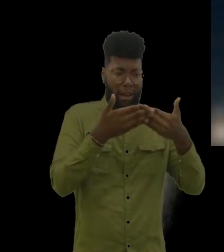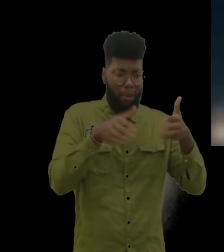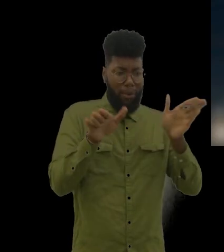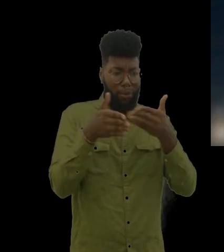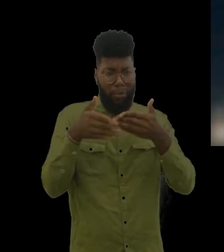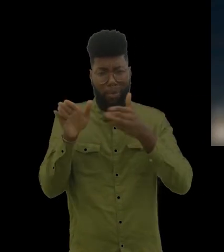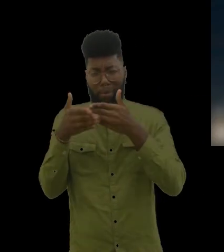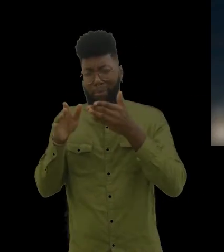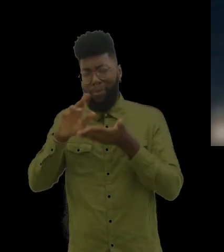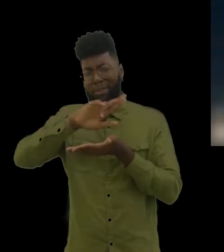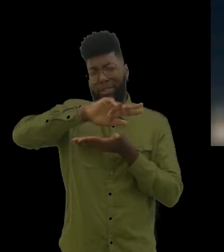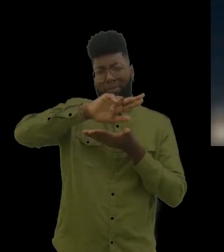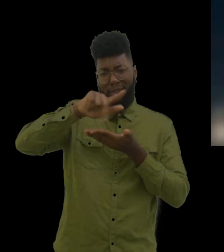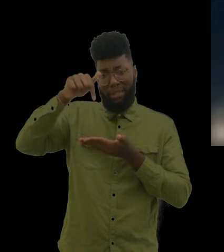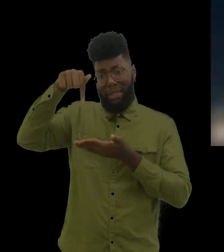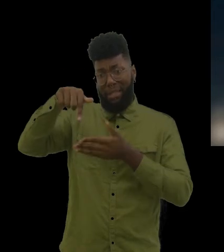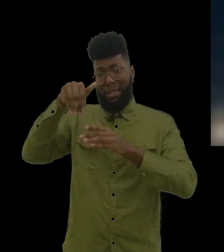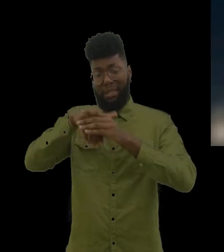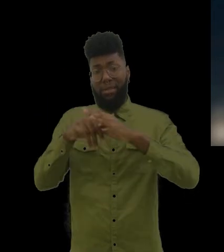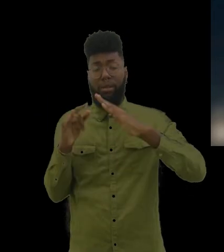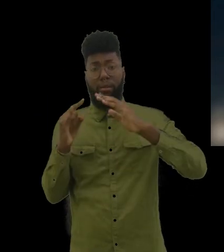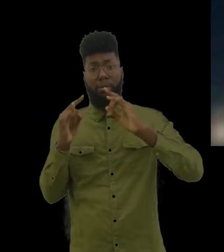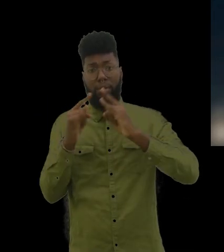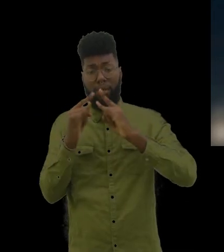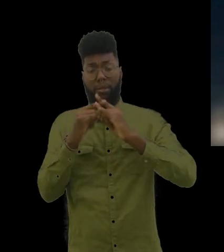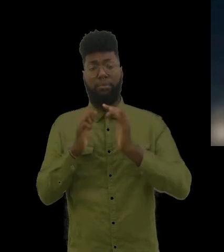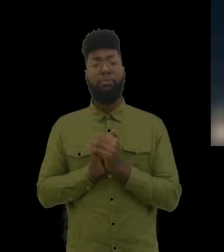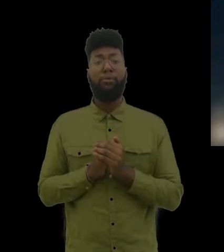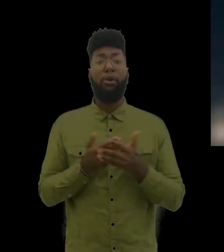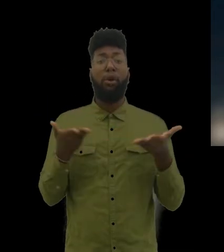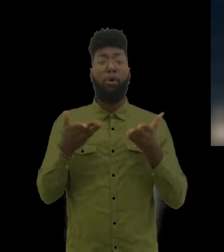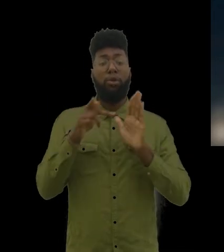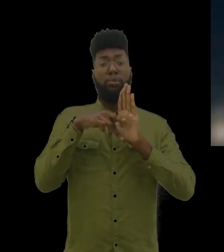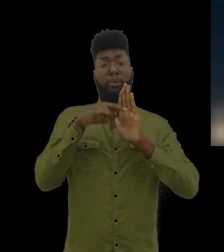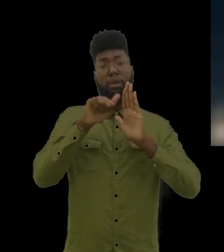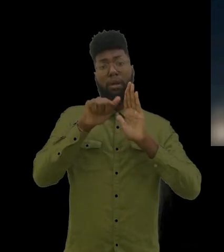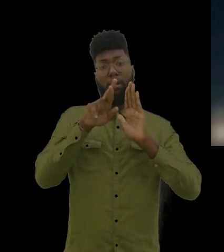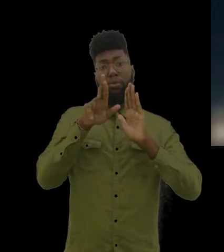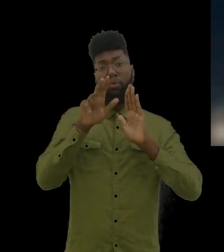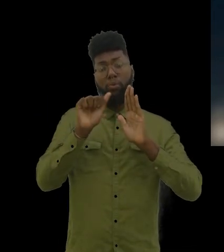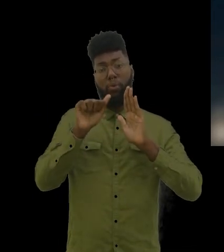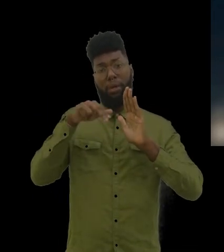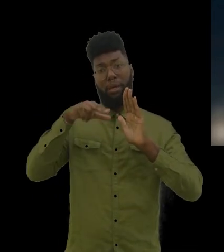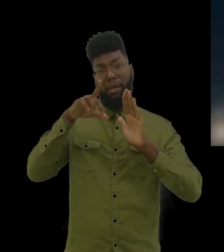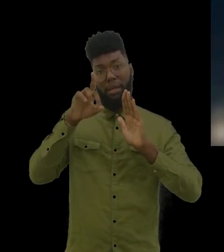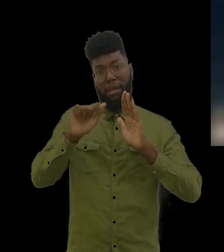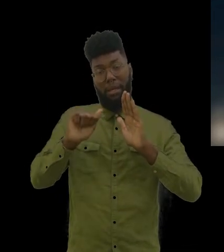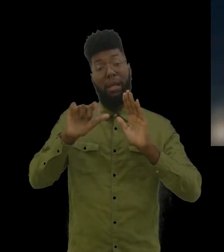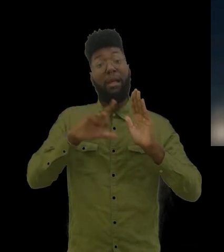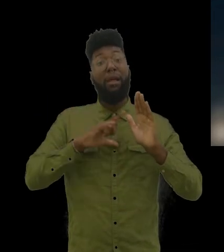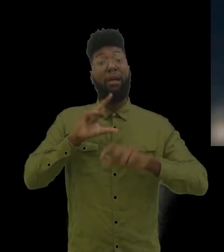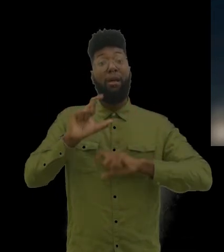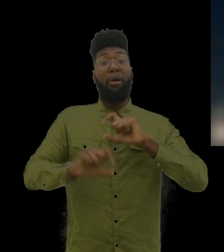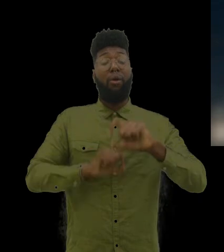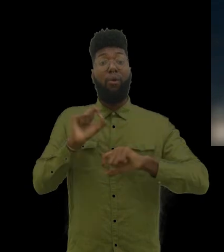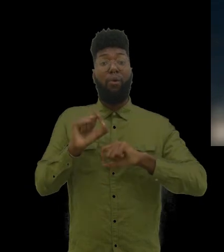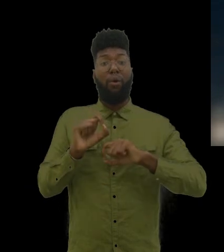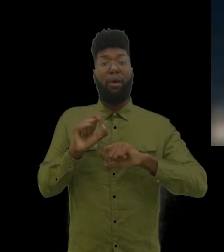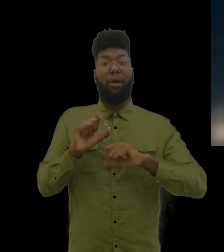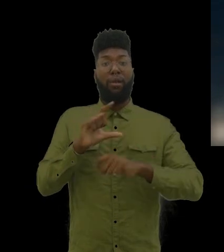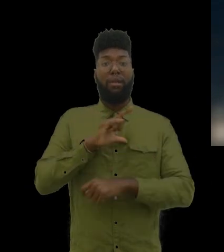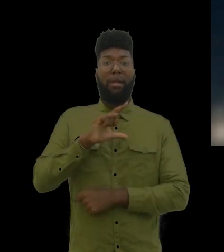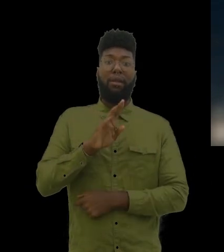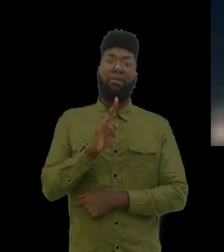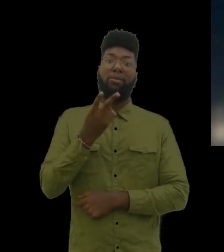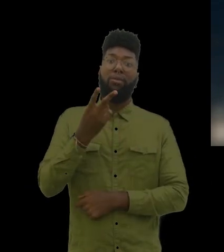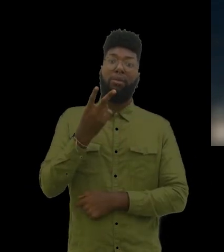instituição. Mas assim, hoje o Aruanda tá grande, né? Nós tínhamos só dois bolsistas e agora